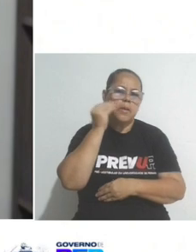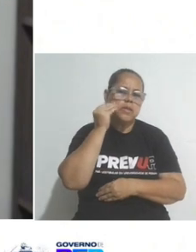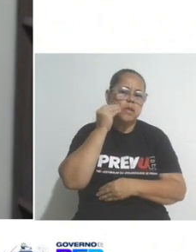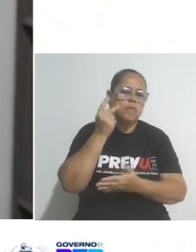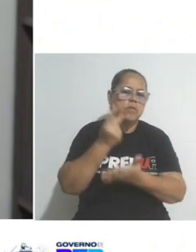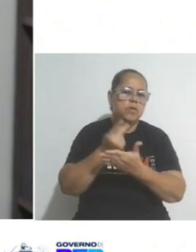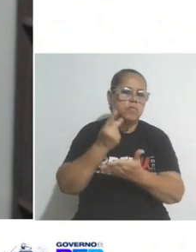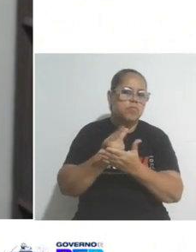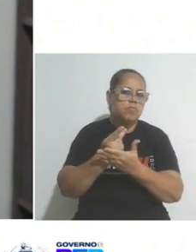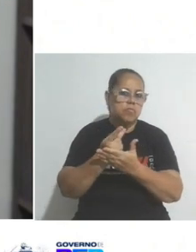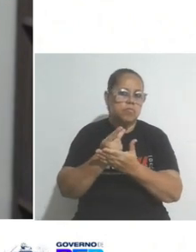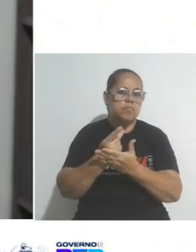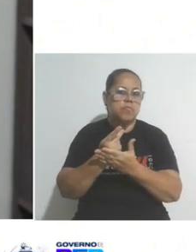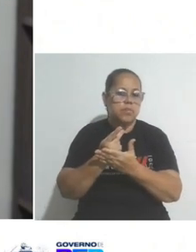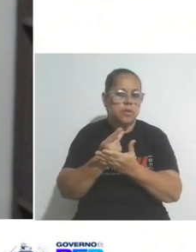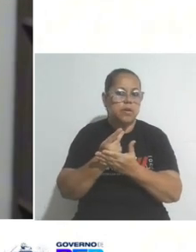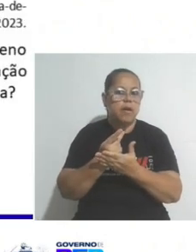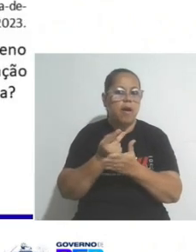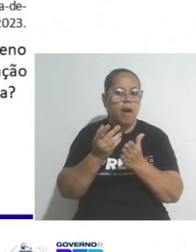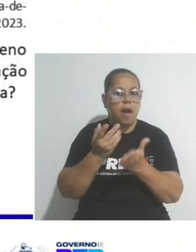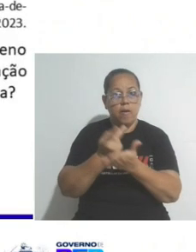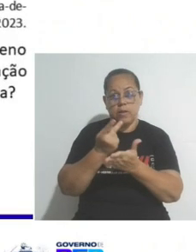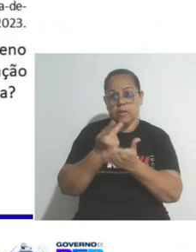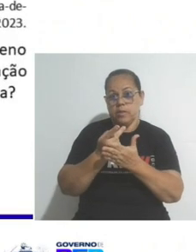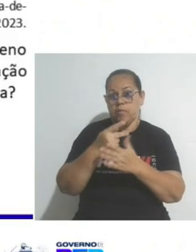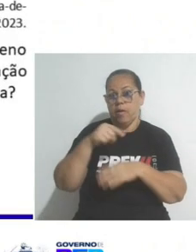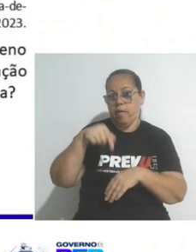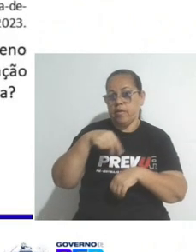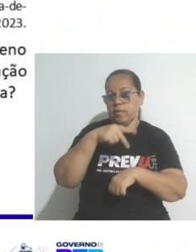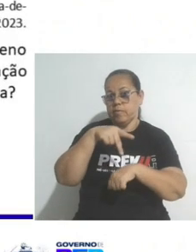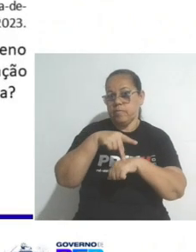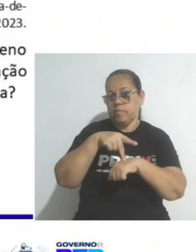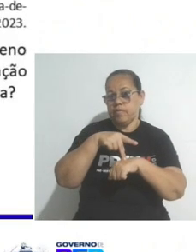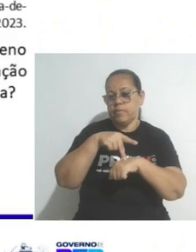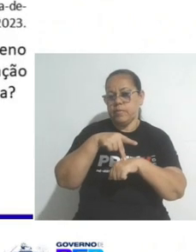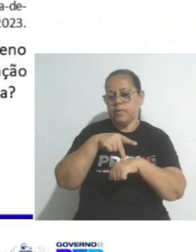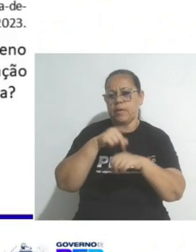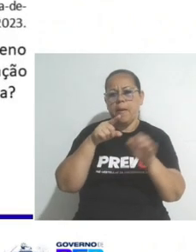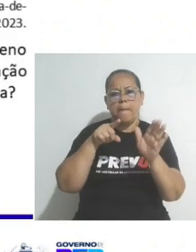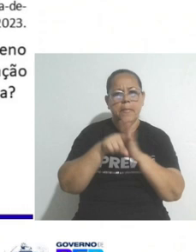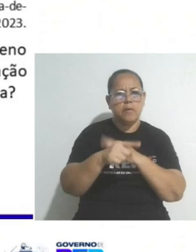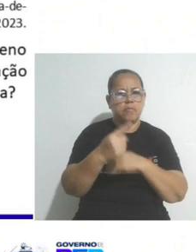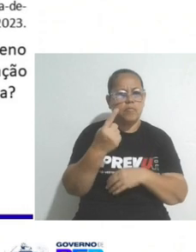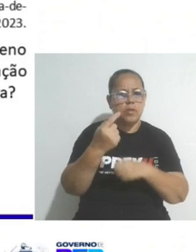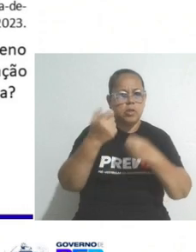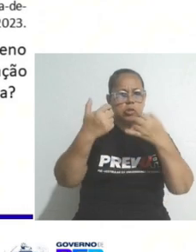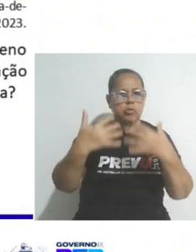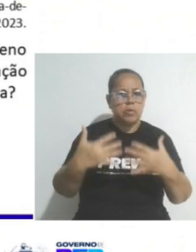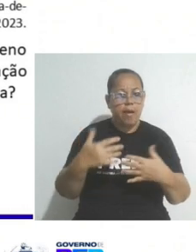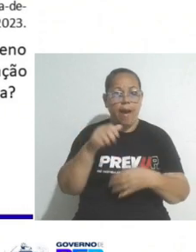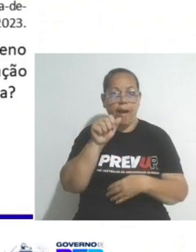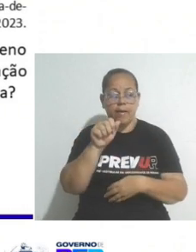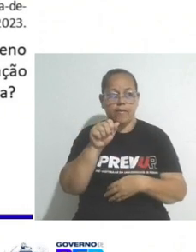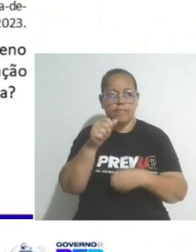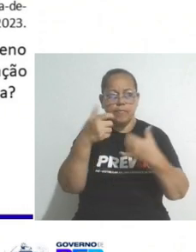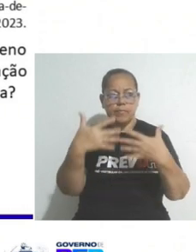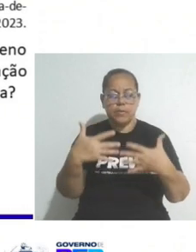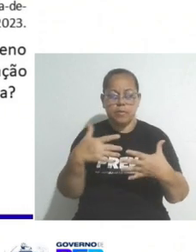fenômeno específico ocorrido no nosso país e aí a questão número A diz o seguinte a opção